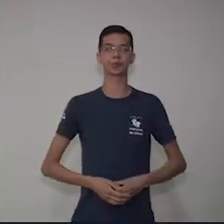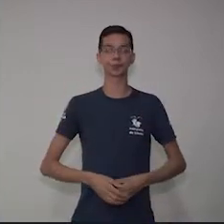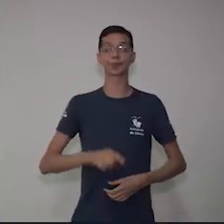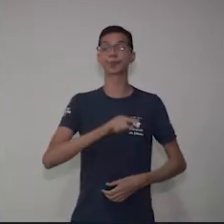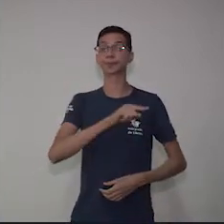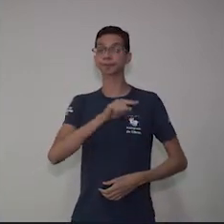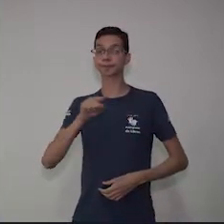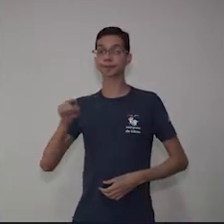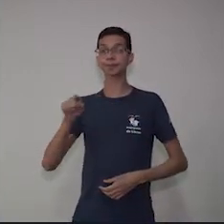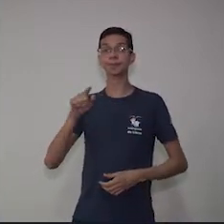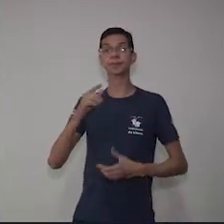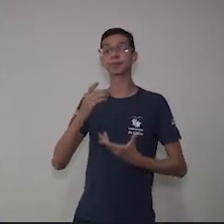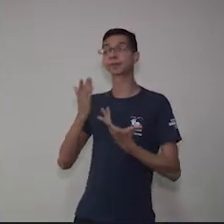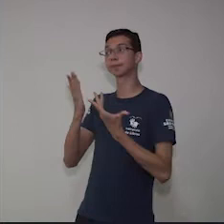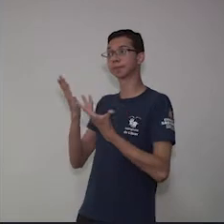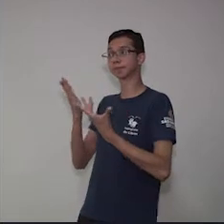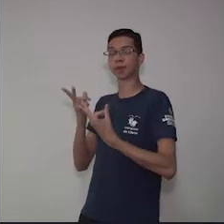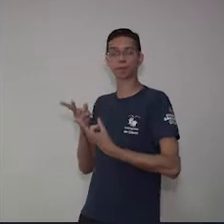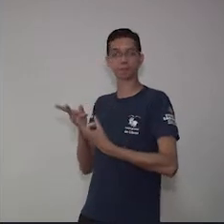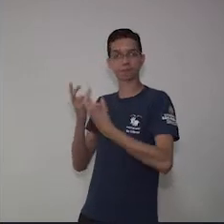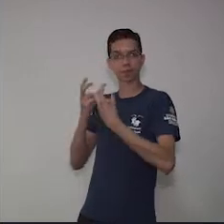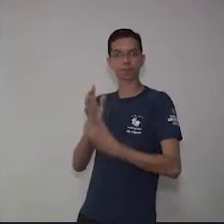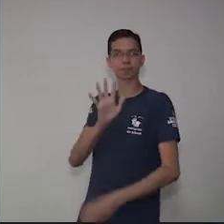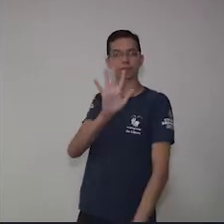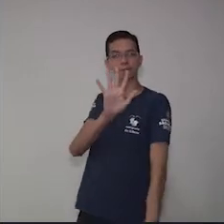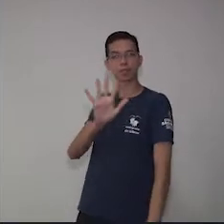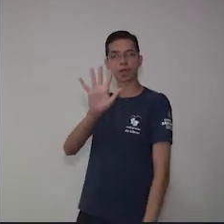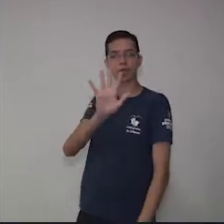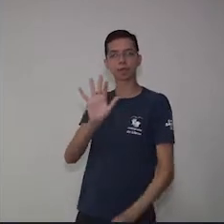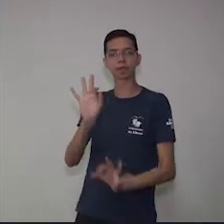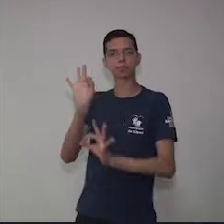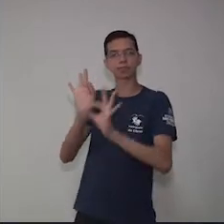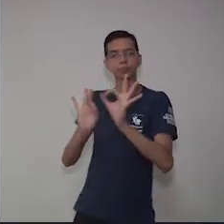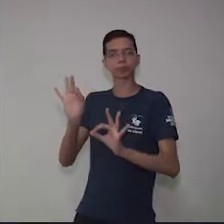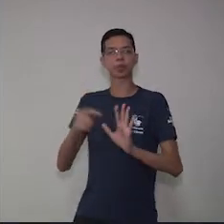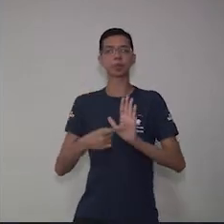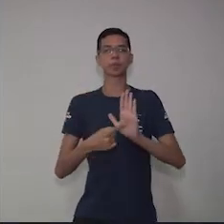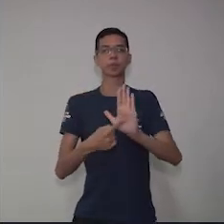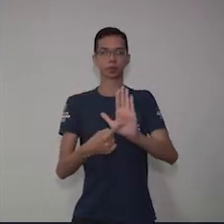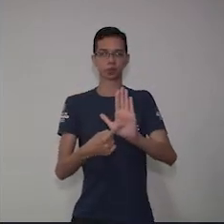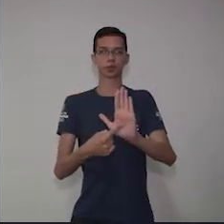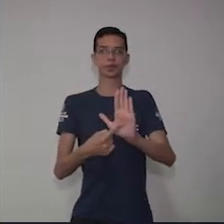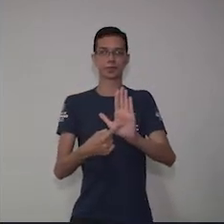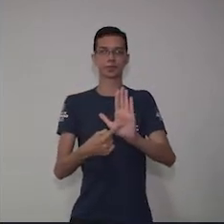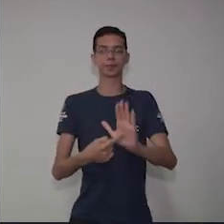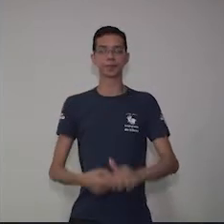então, no mapa aí colocado, né?